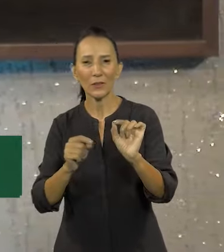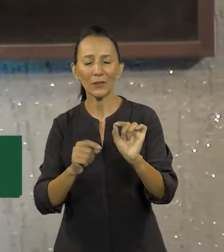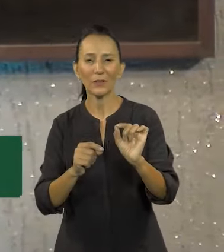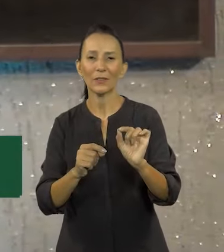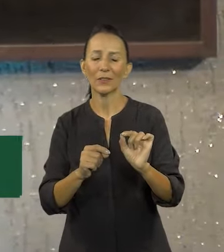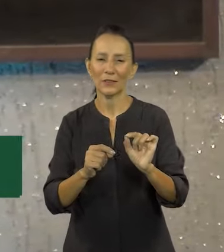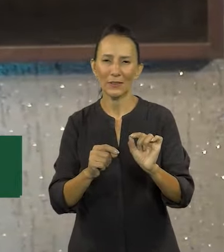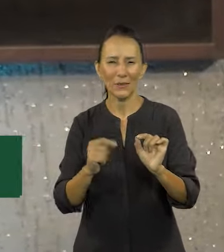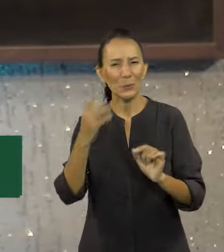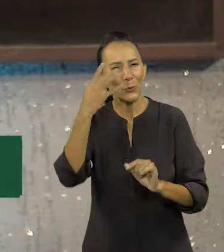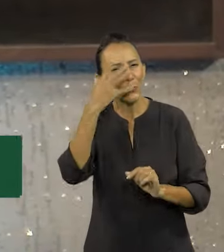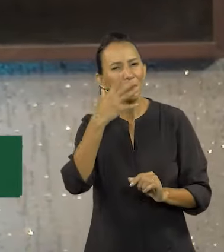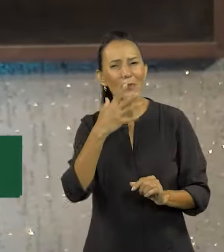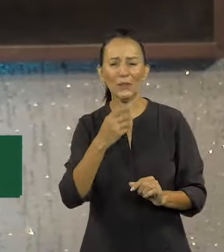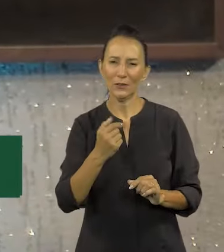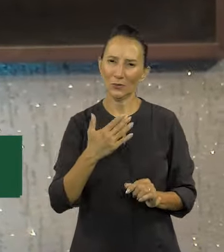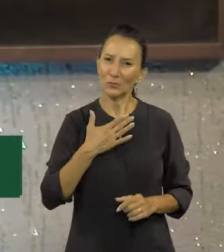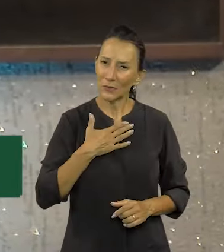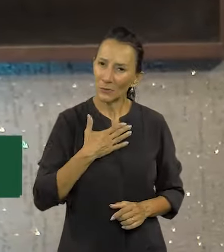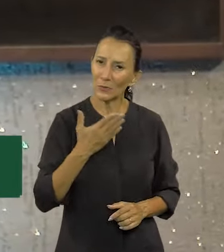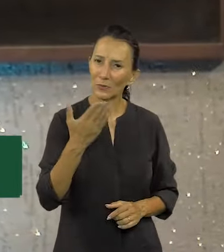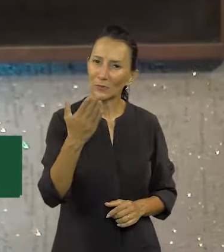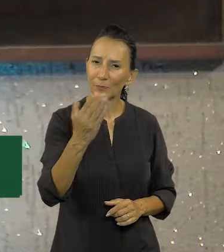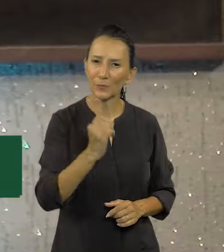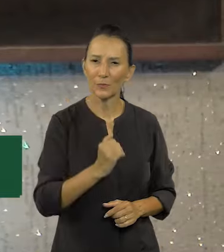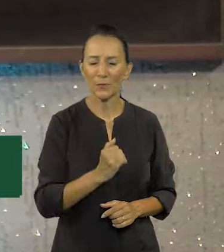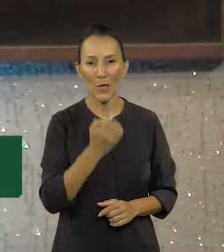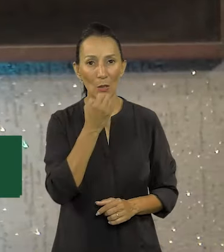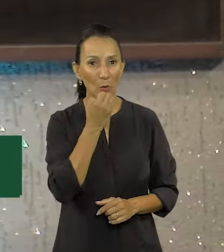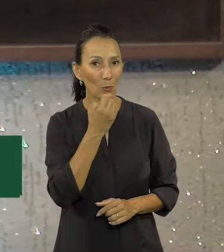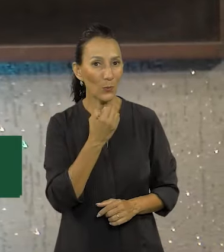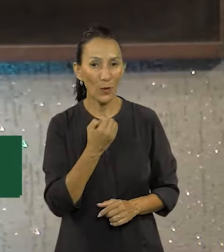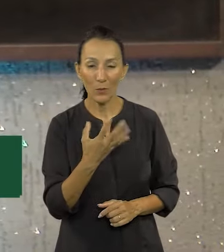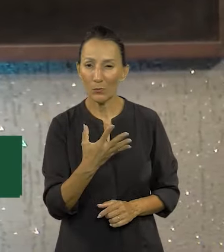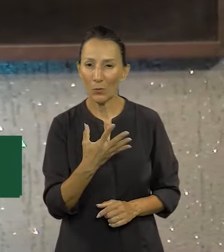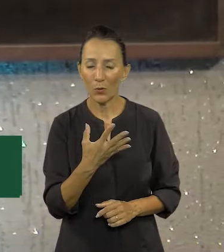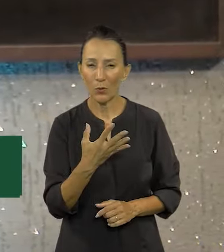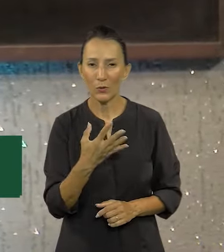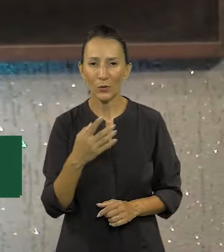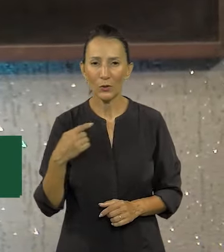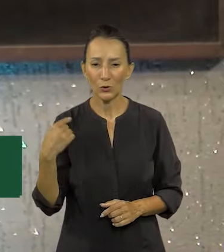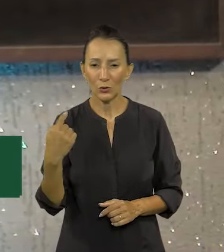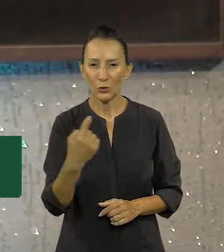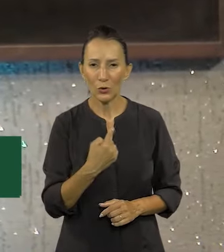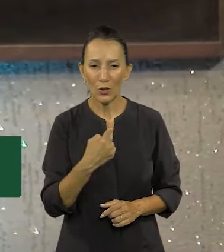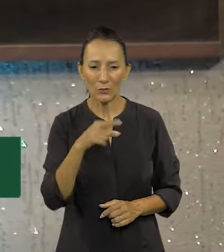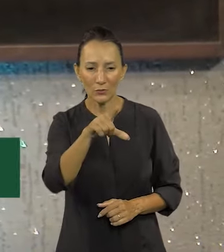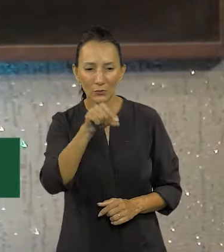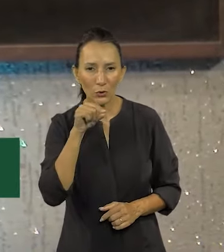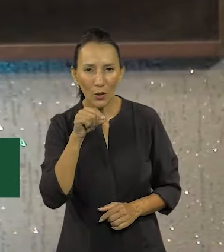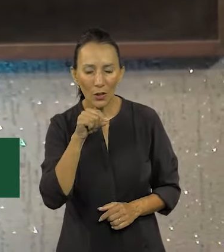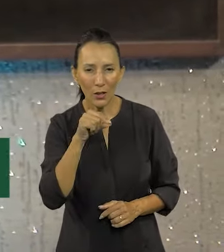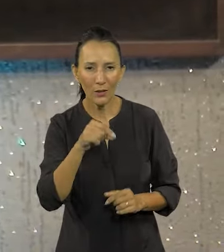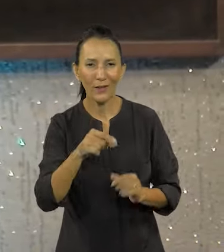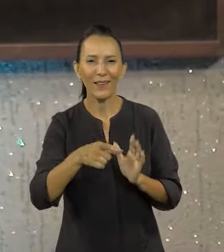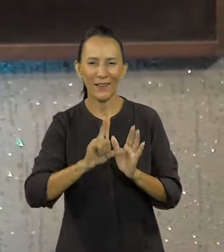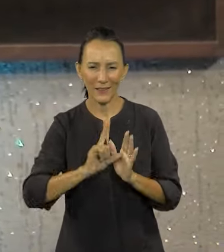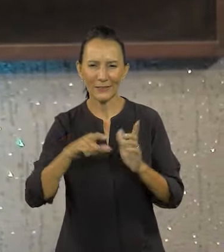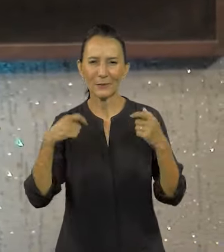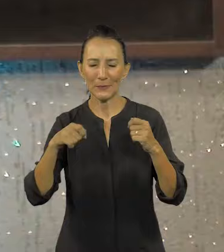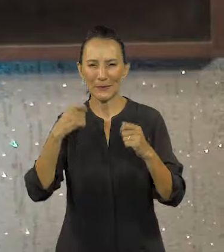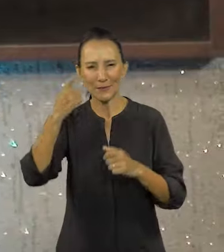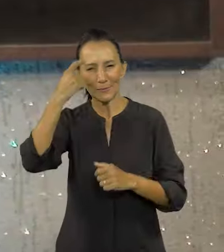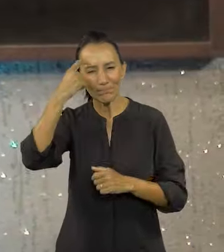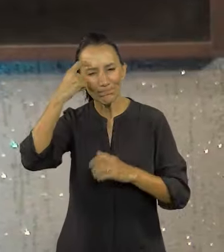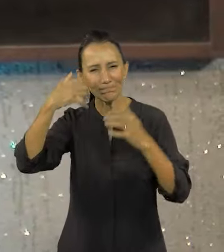muito lindo para mim e para você não é bom proceder sem refletir e peca